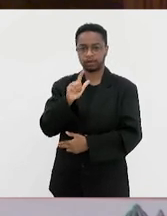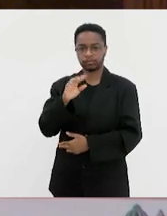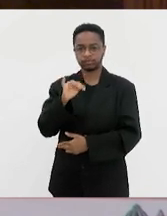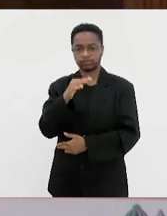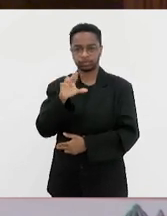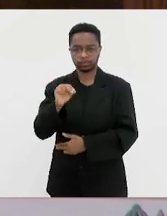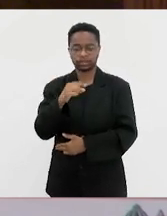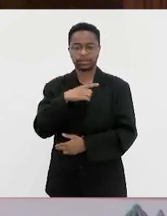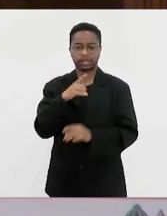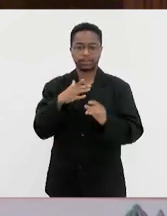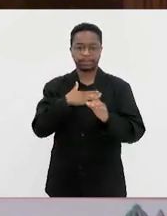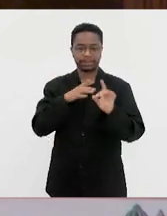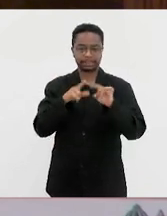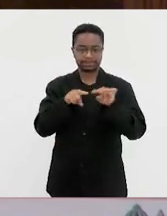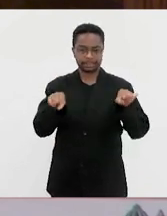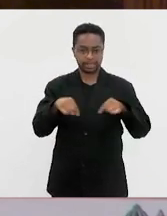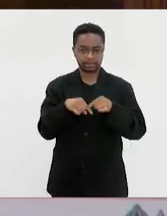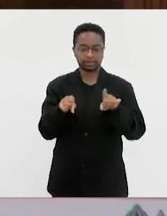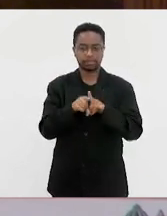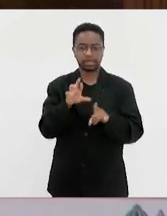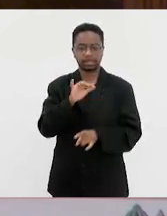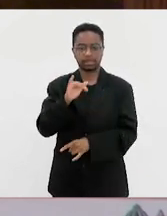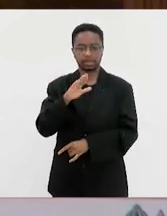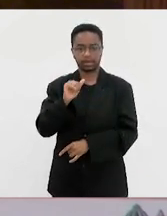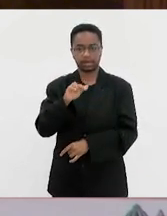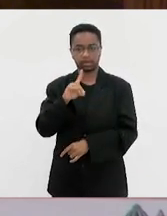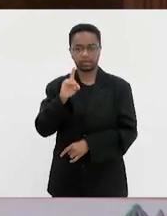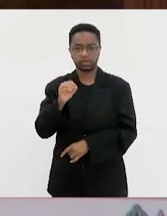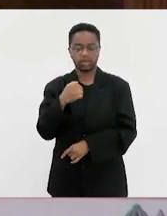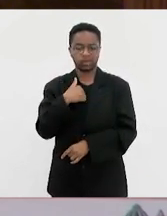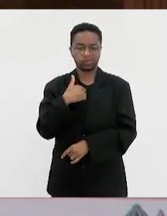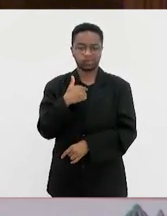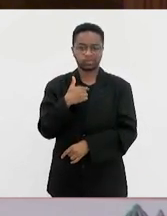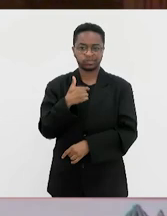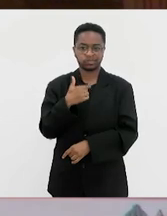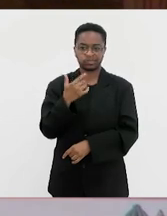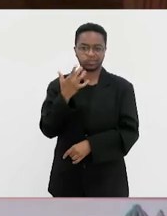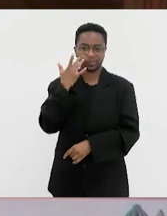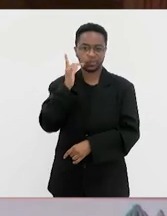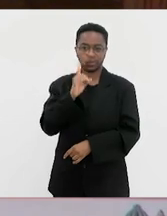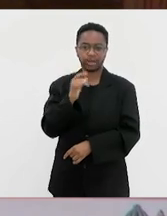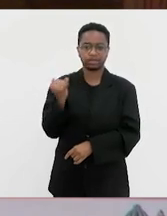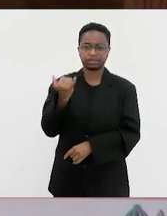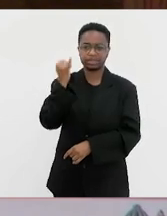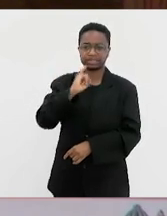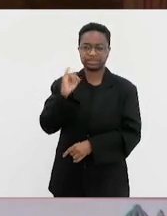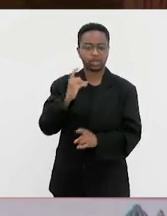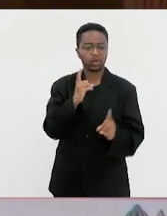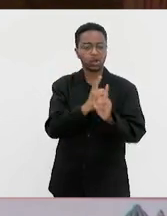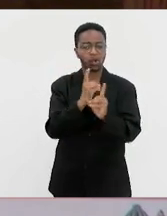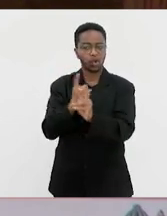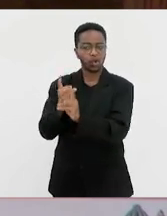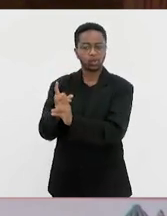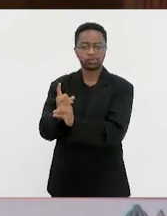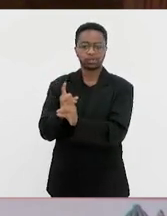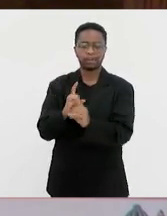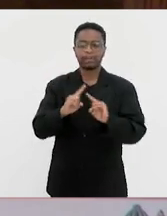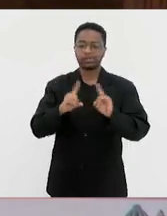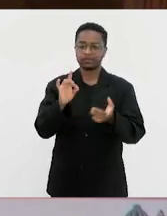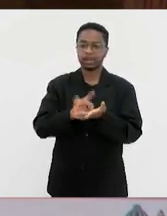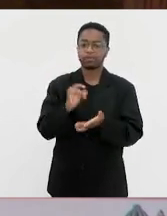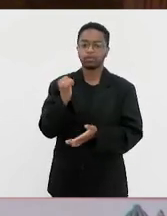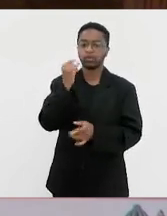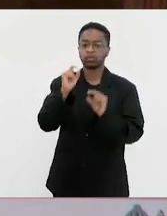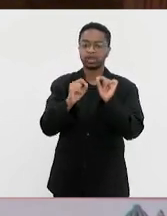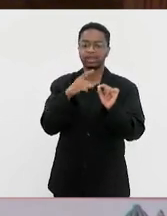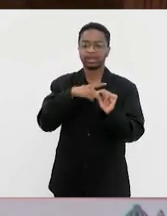eu tenho do Ricardo na outra sala. Pouco importa se a gente se encontra, o que é importante é que está no coração, o